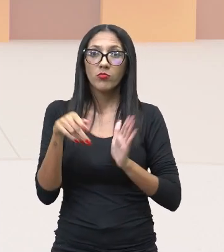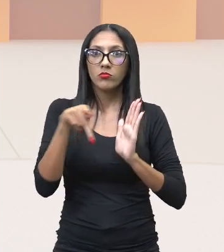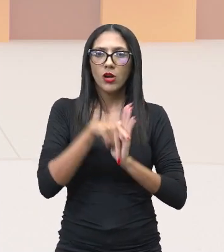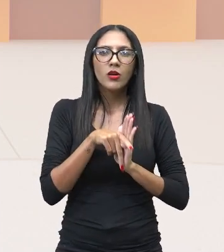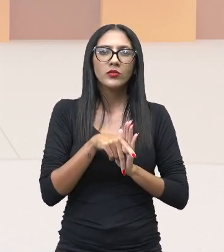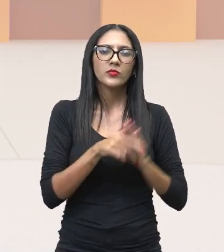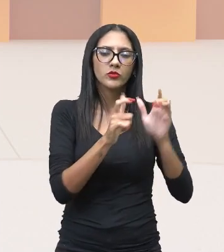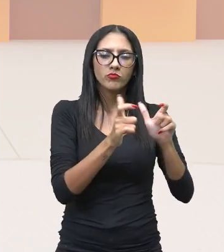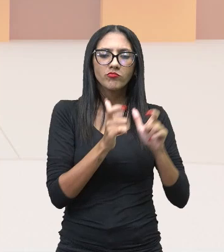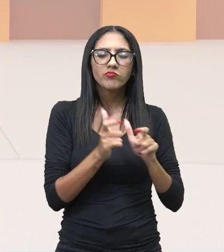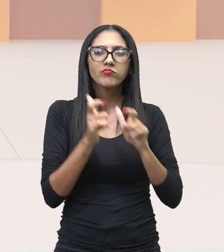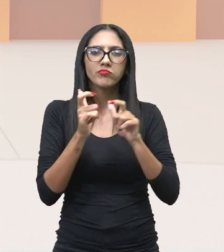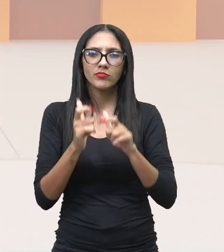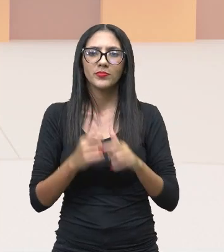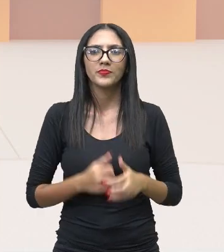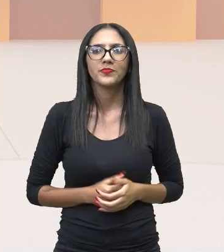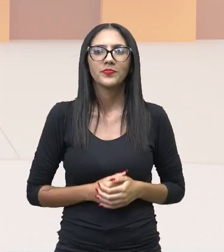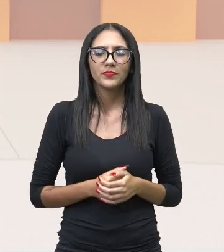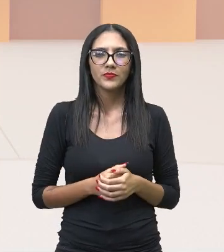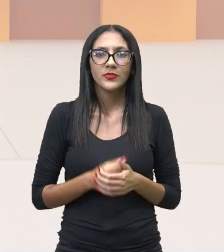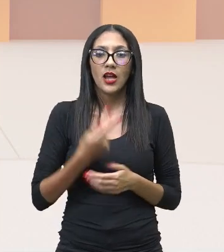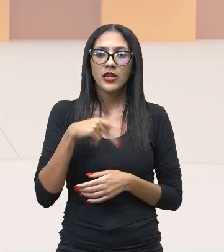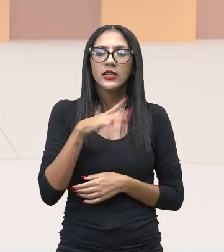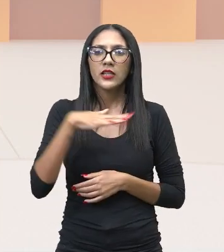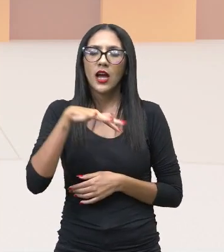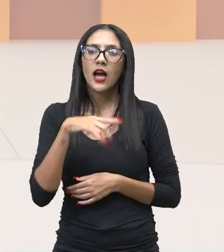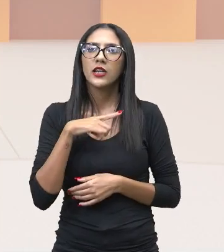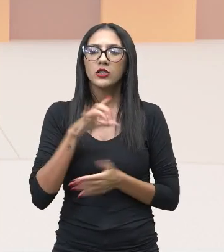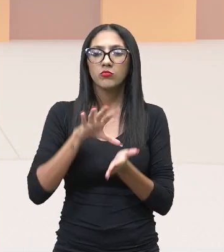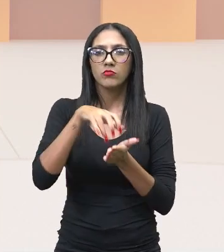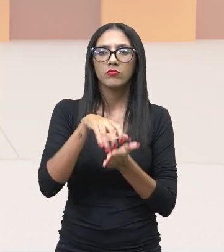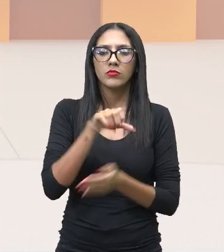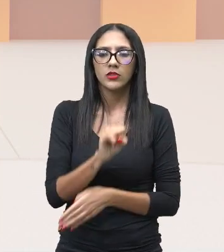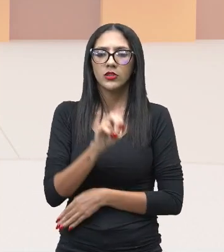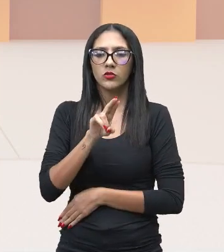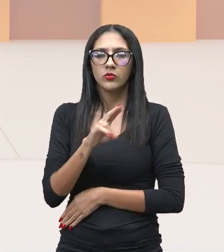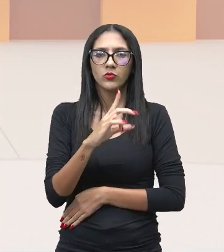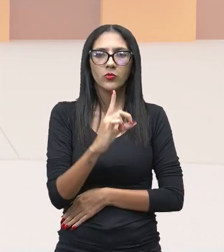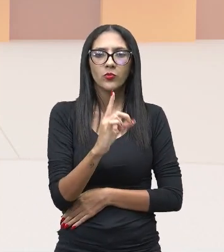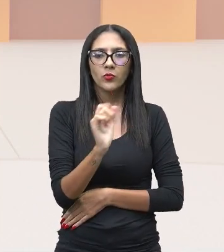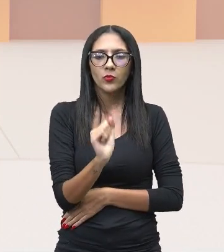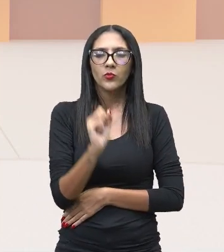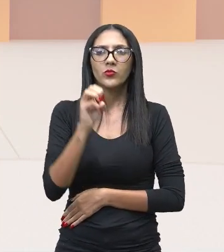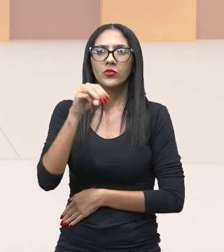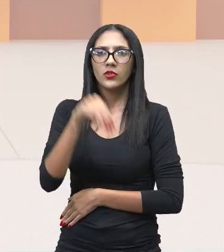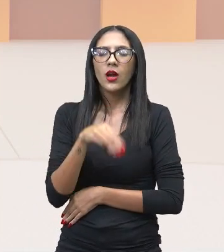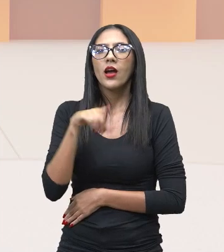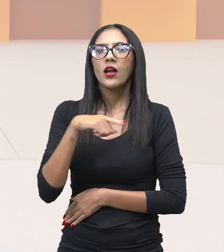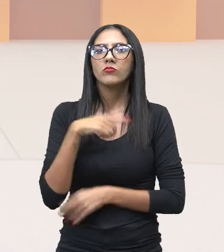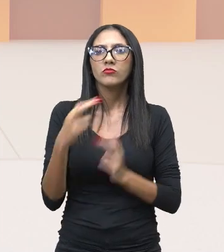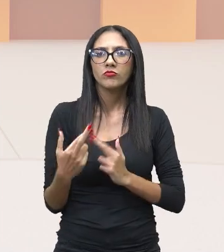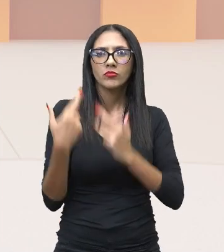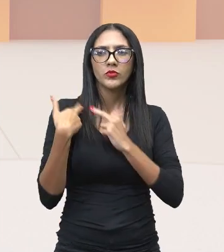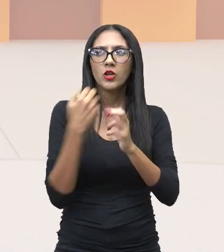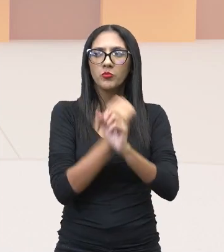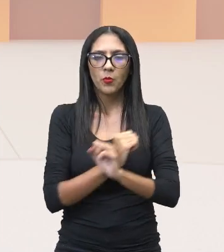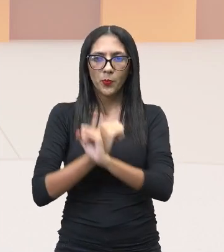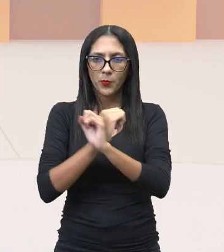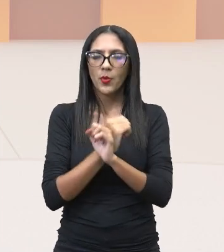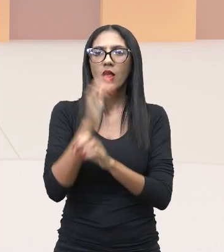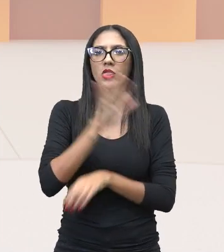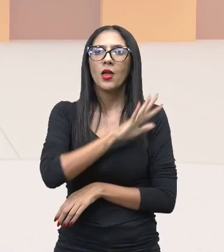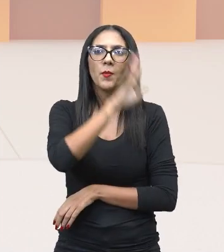né? A gente tem a própria, no nosso caso aqui, a SUDAM, né? A Superintendência ali de Desenvolvimento da Amazônia, o Banco